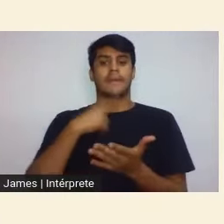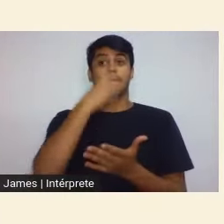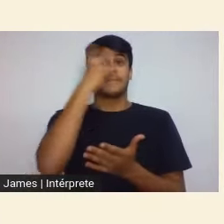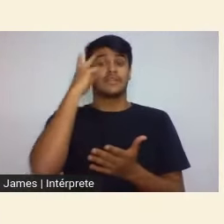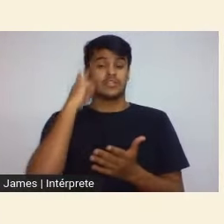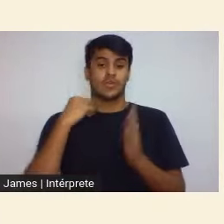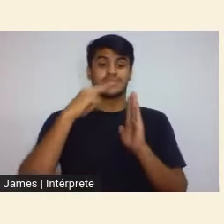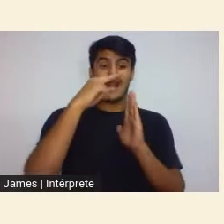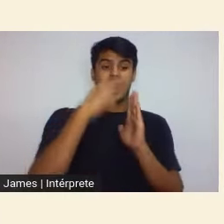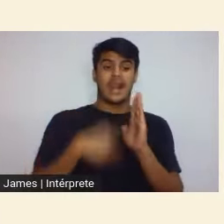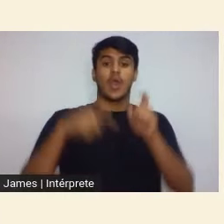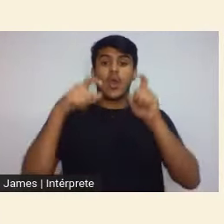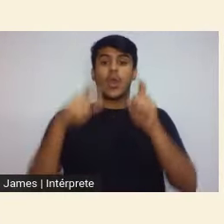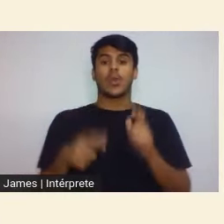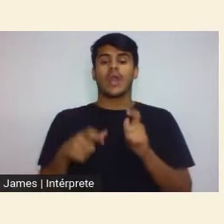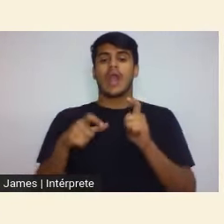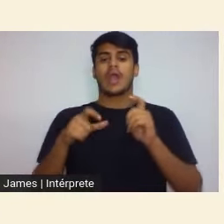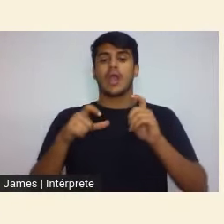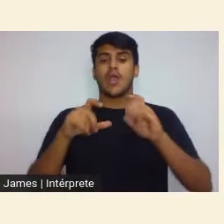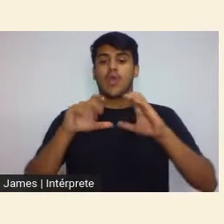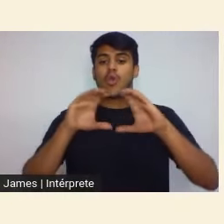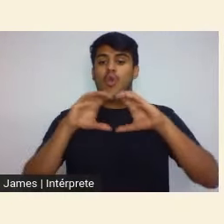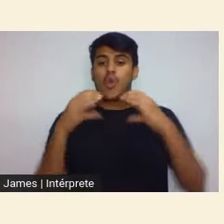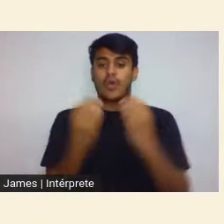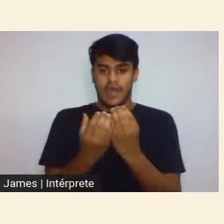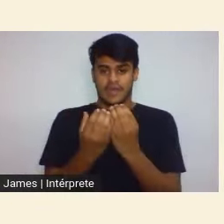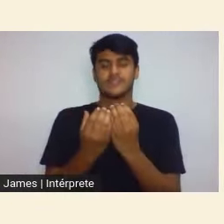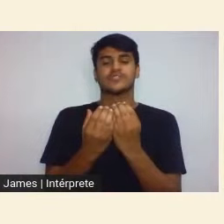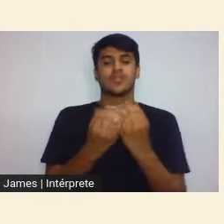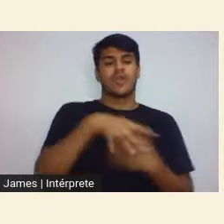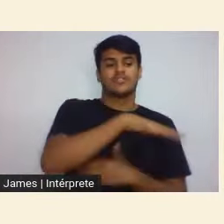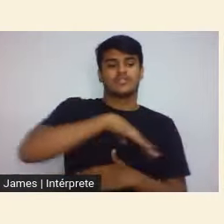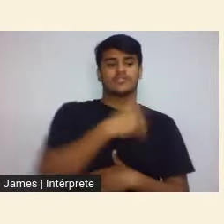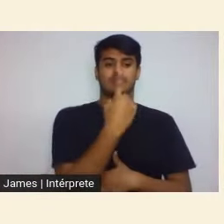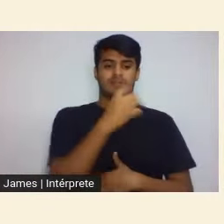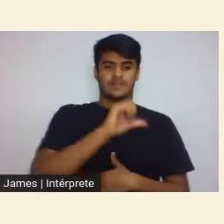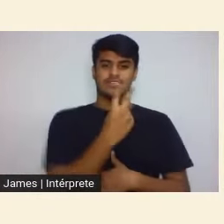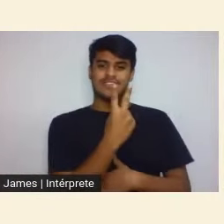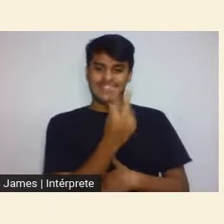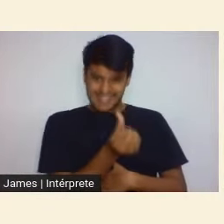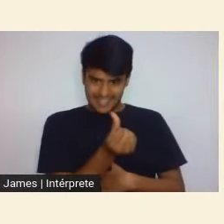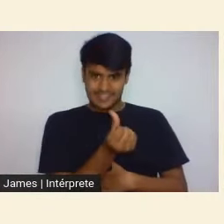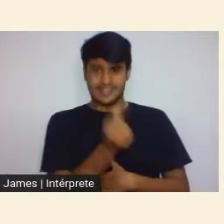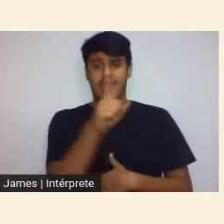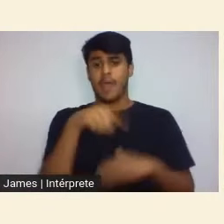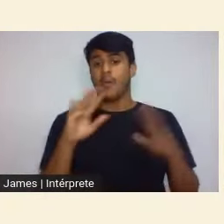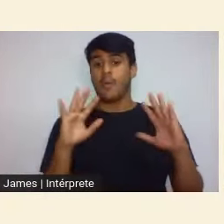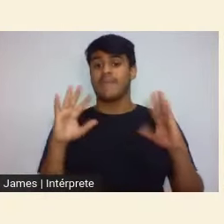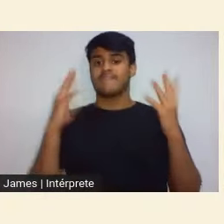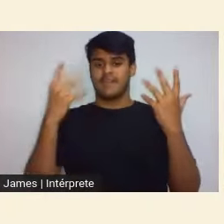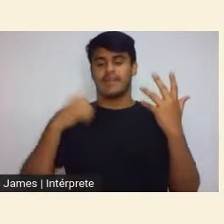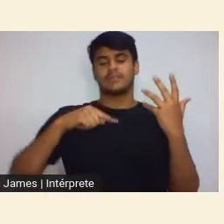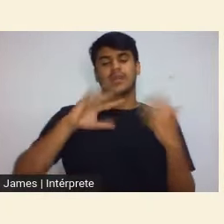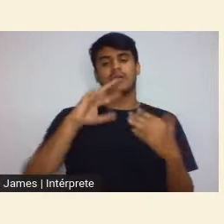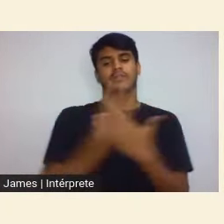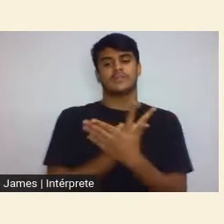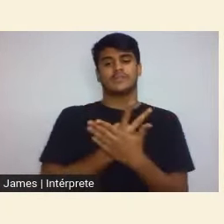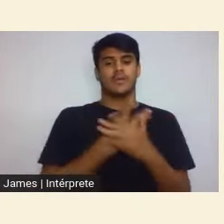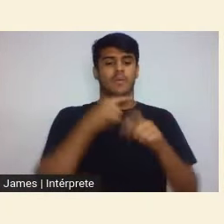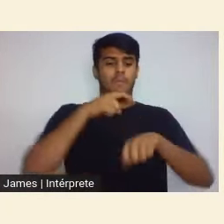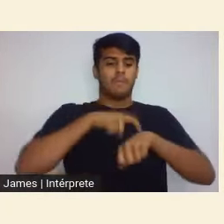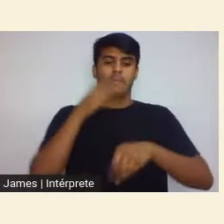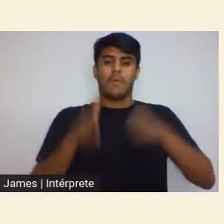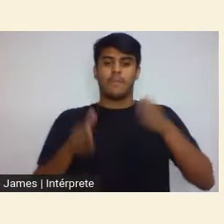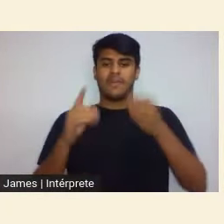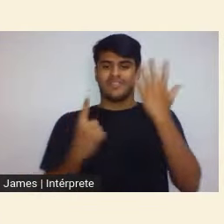no Congresso Regionalista de 1926, o congresso que aconteceu no Carnaval pernambucano,